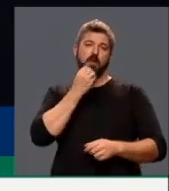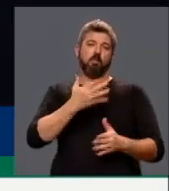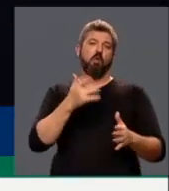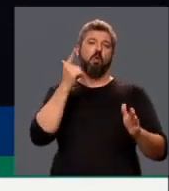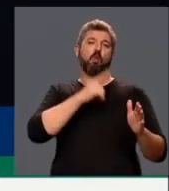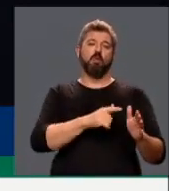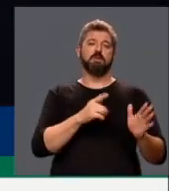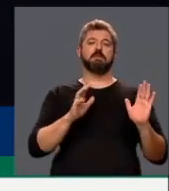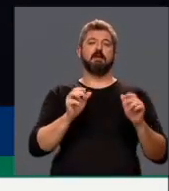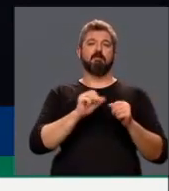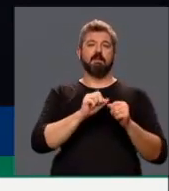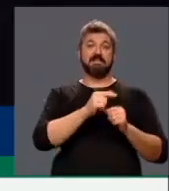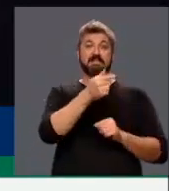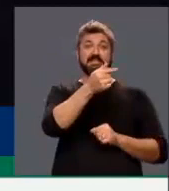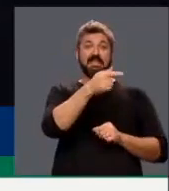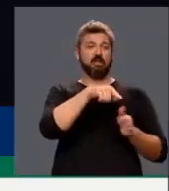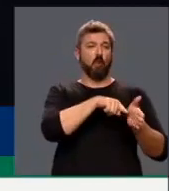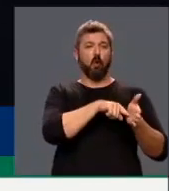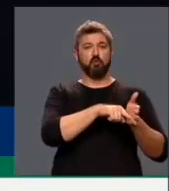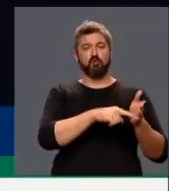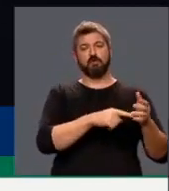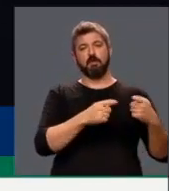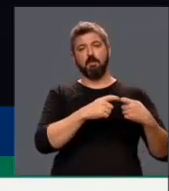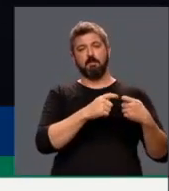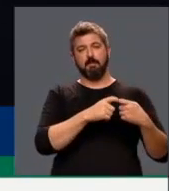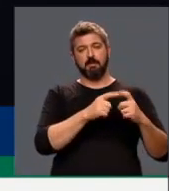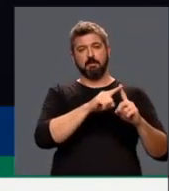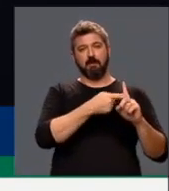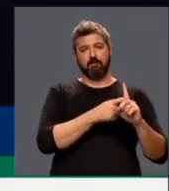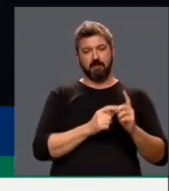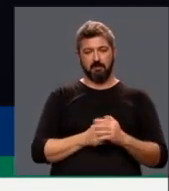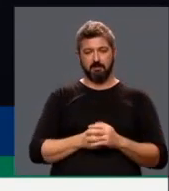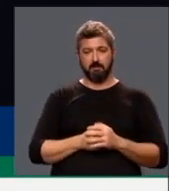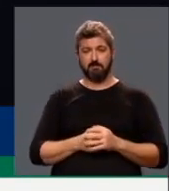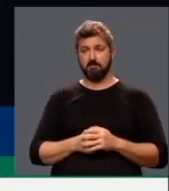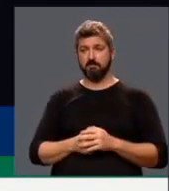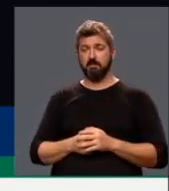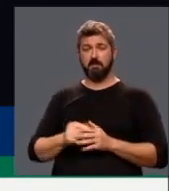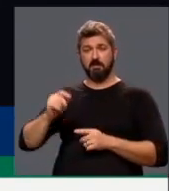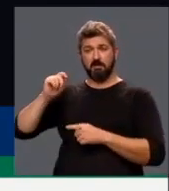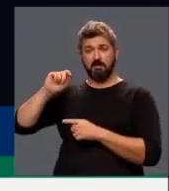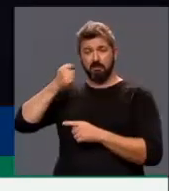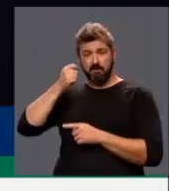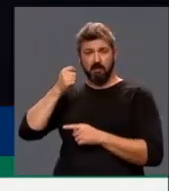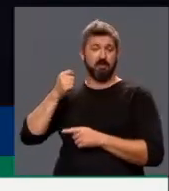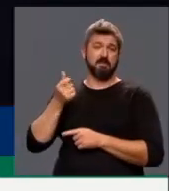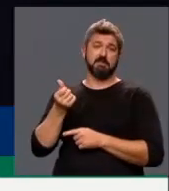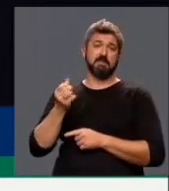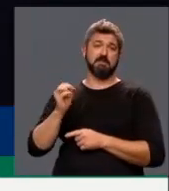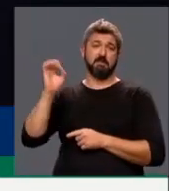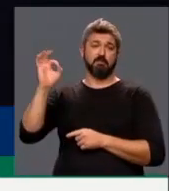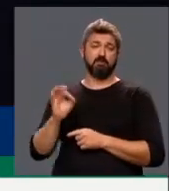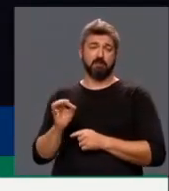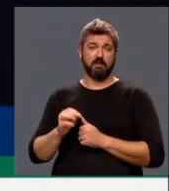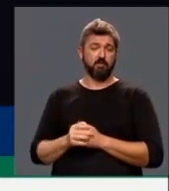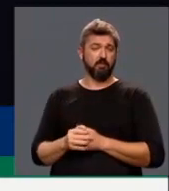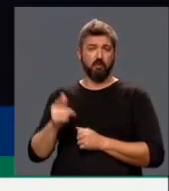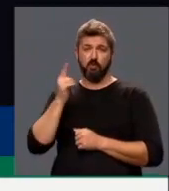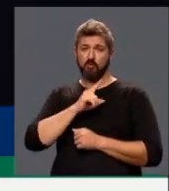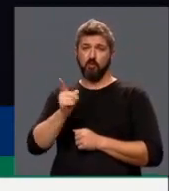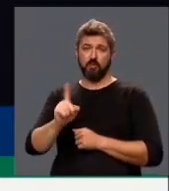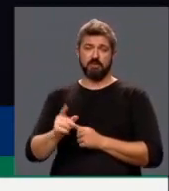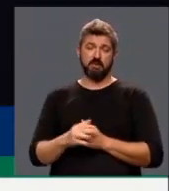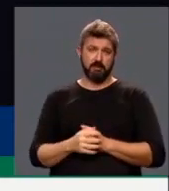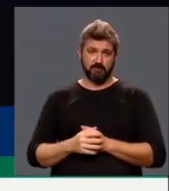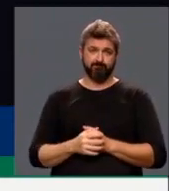7 consultas de pré-natal. Em mulheres negras, esse número vai para 60%. Então, quase metade das mulheres negras nesse país não conseguem